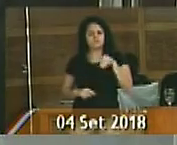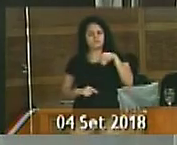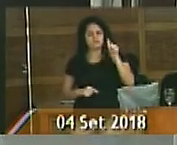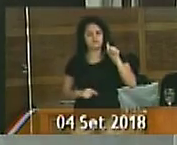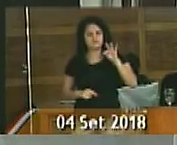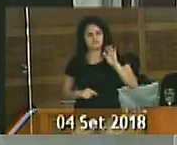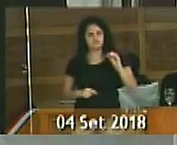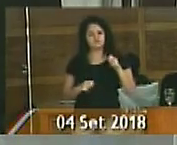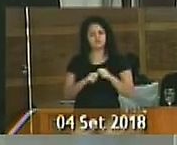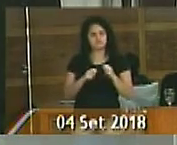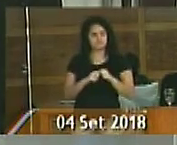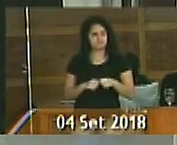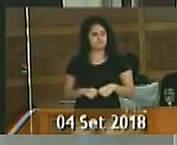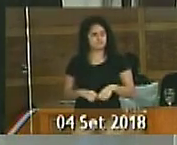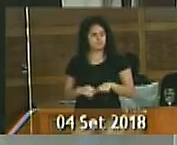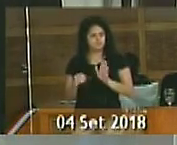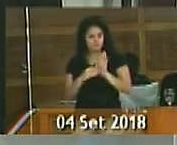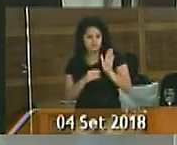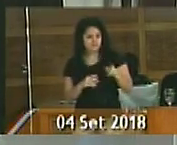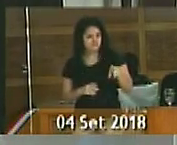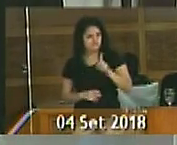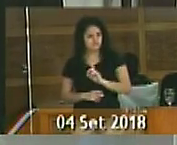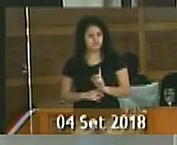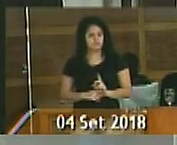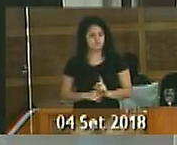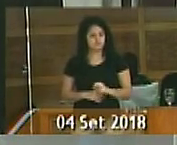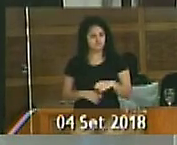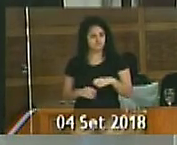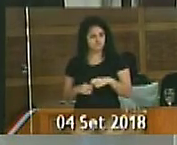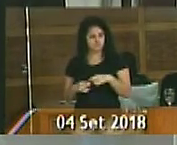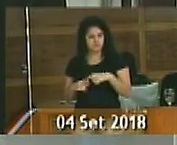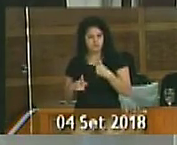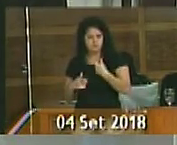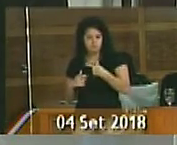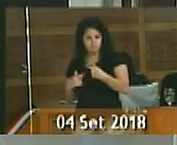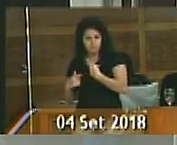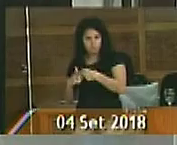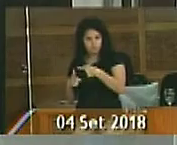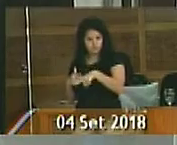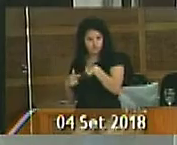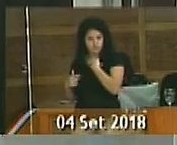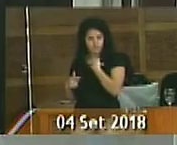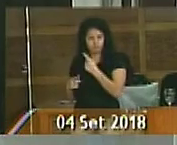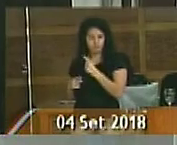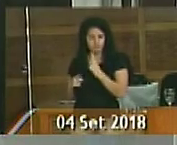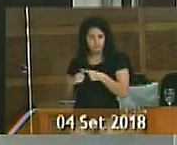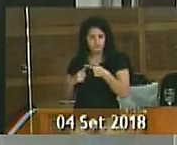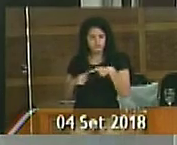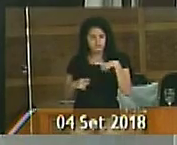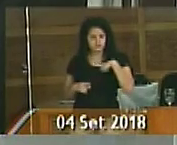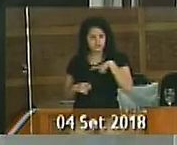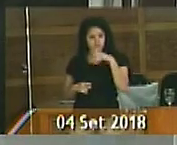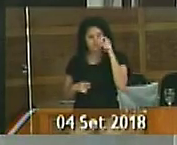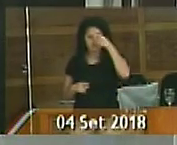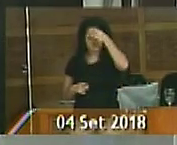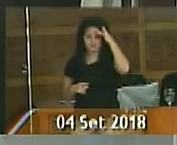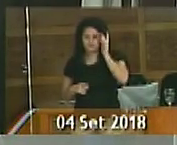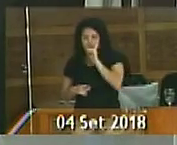aqui, ó. Não mexe não, tá, meu amigo? Não mexe comigo não. Porque tem gente de olho, tá? Está aqui,